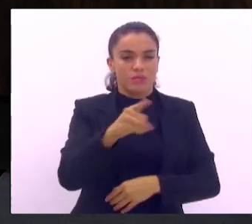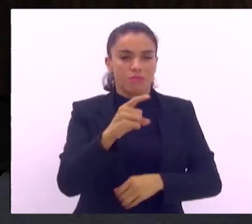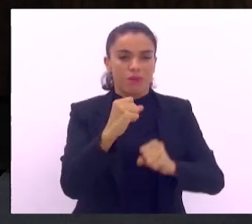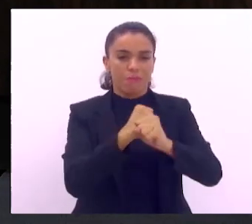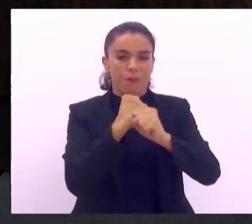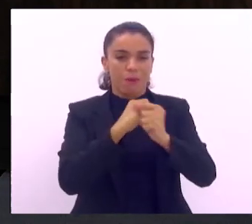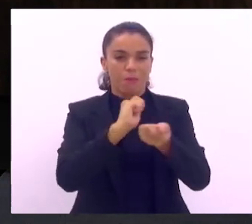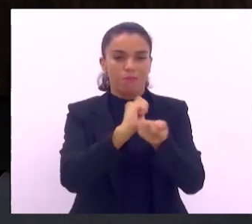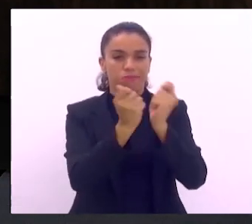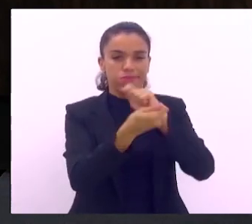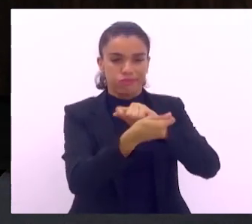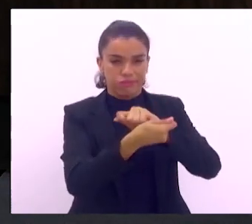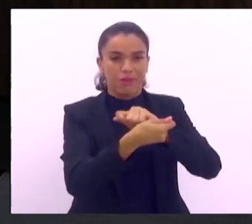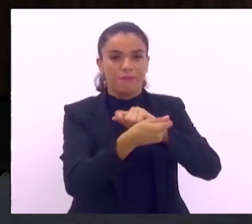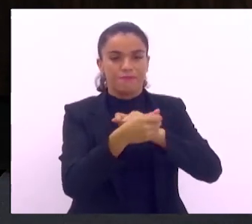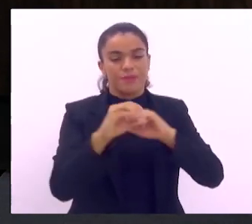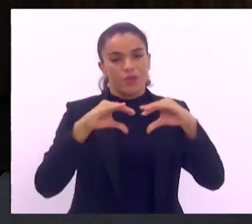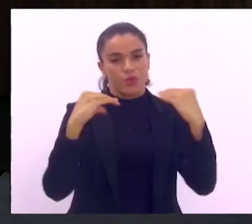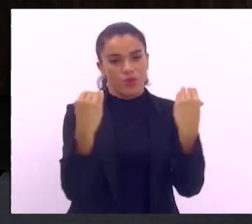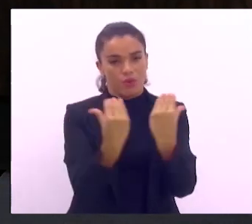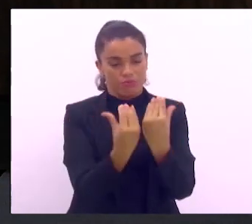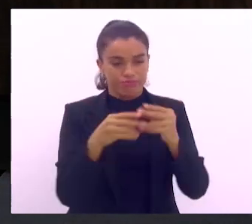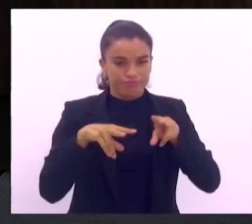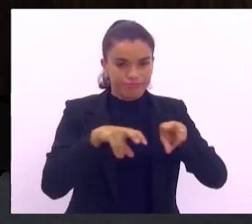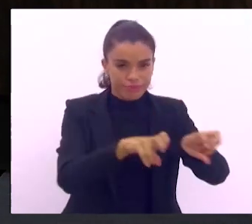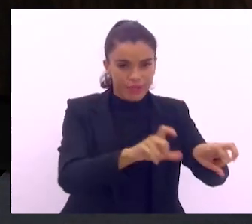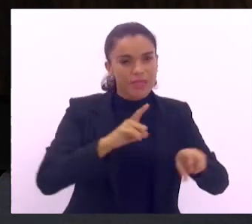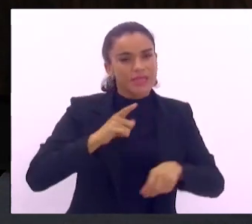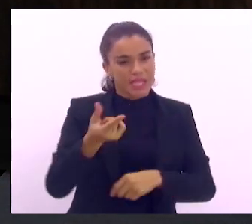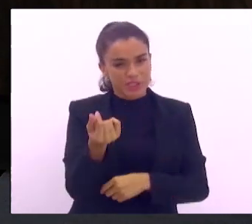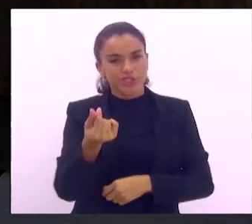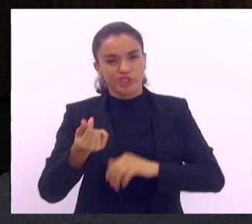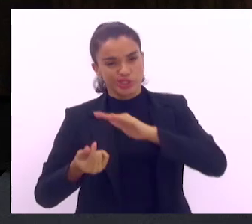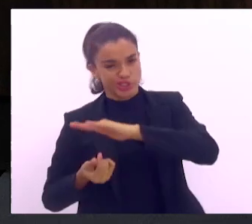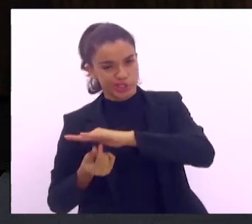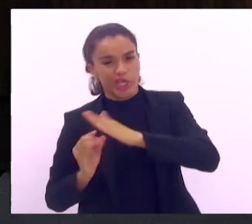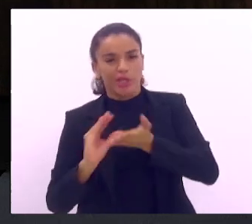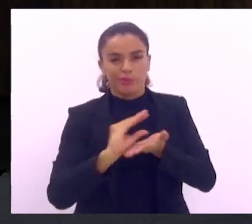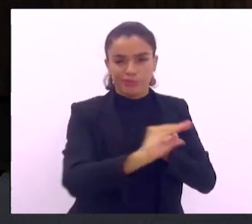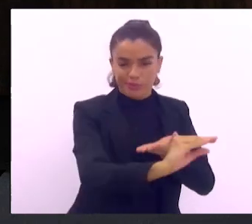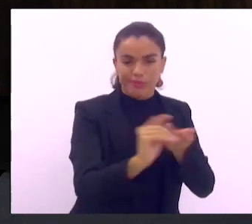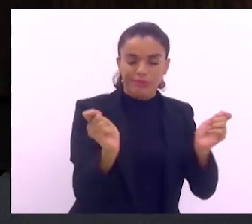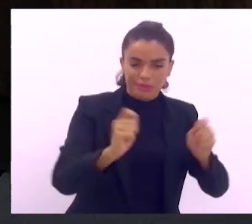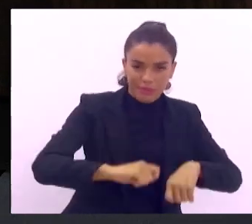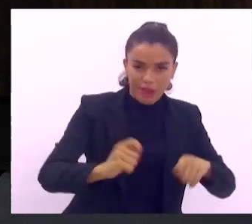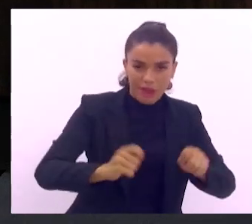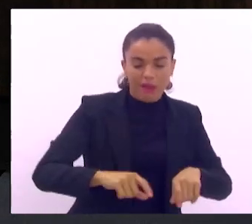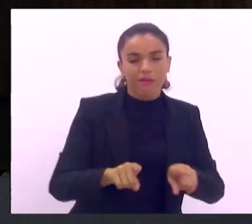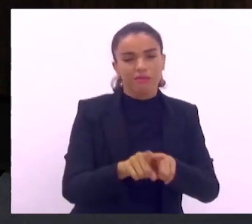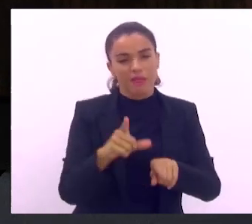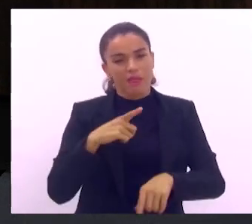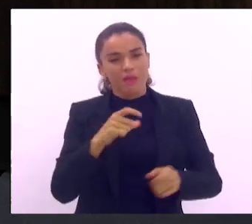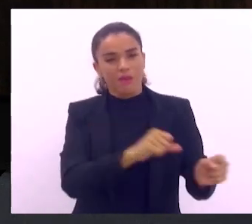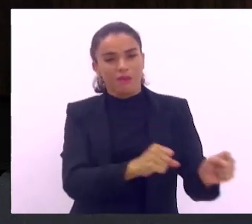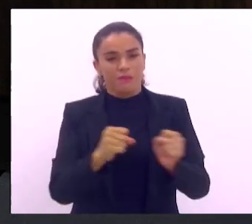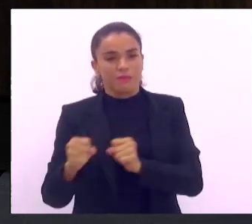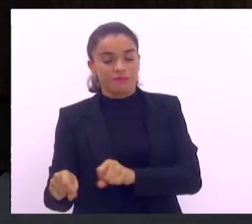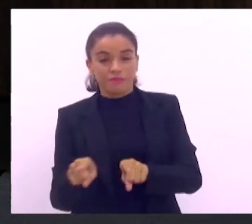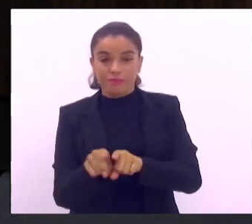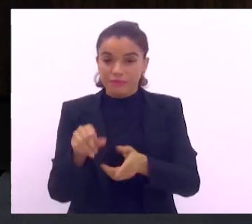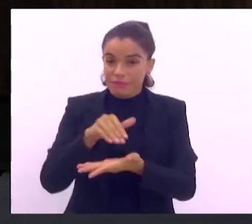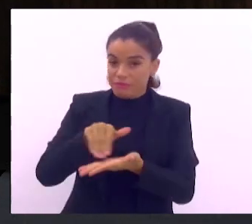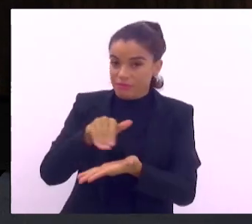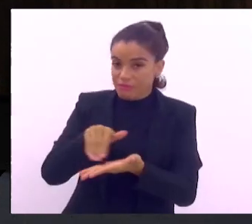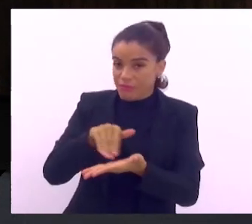do Célio de Barros. Existem recursos para isso, essas emendas são impositivas, a comissão tem esse poder, o